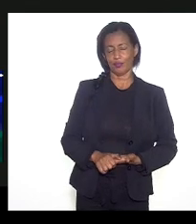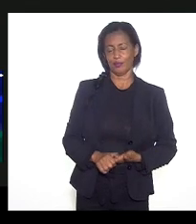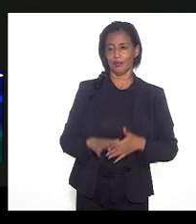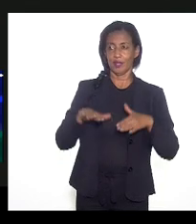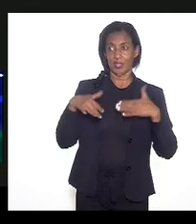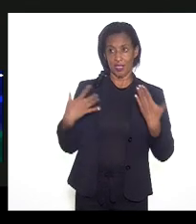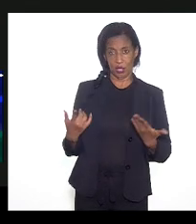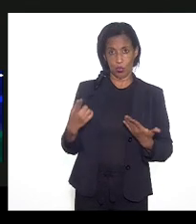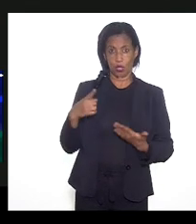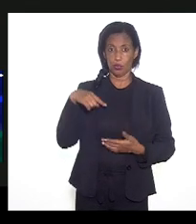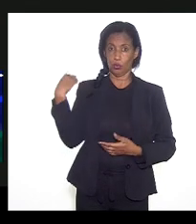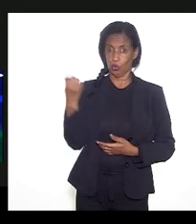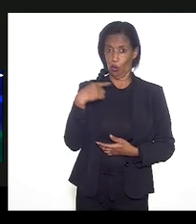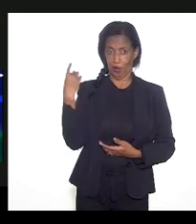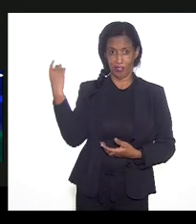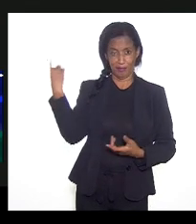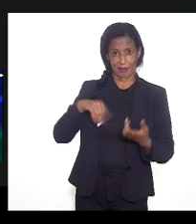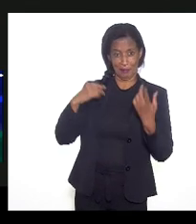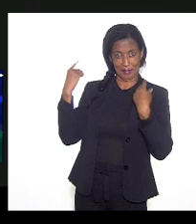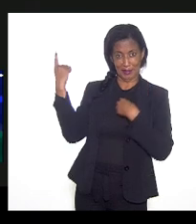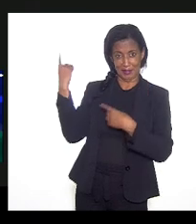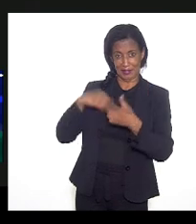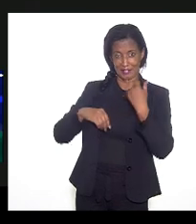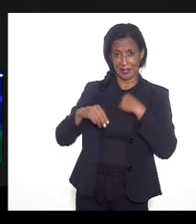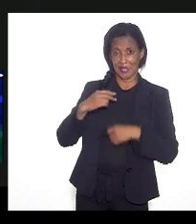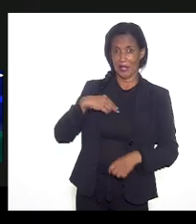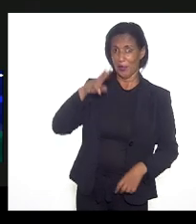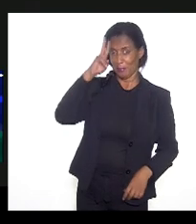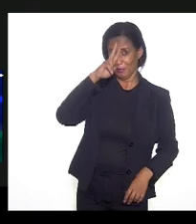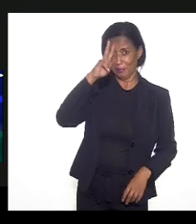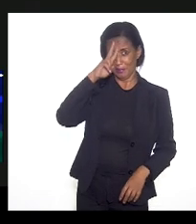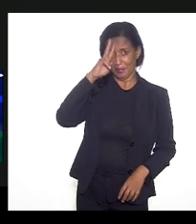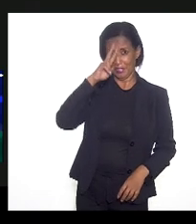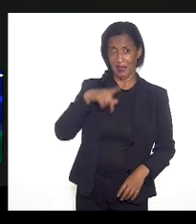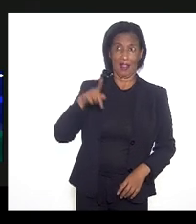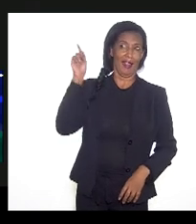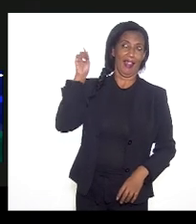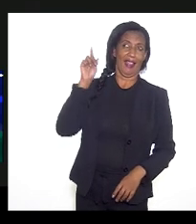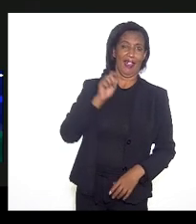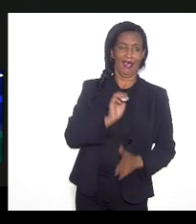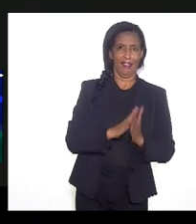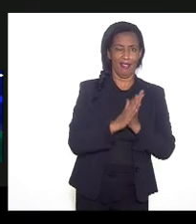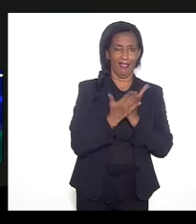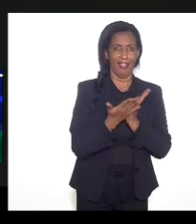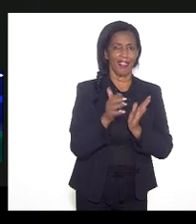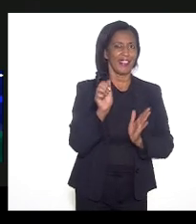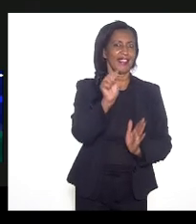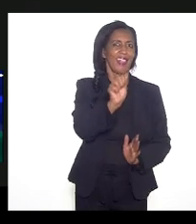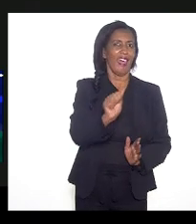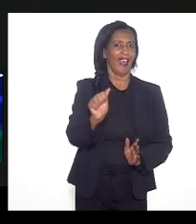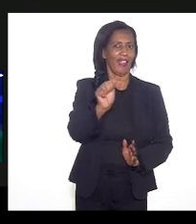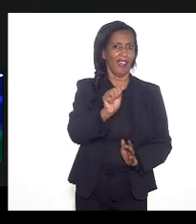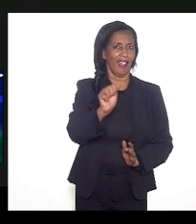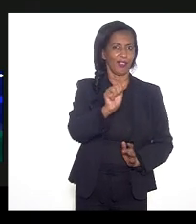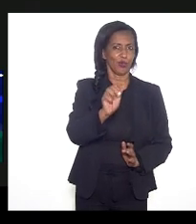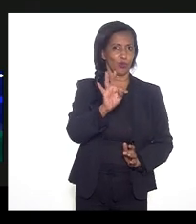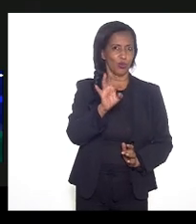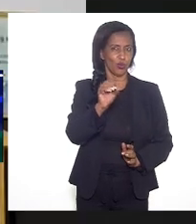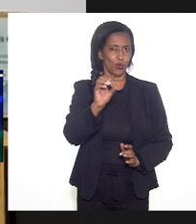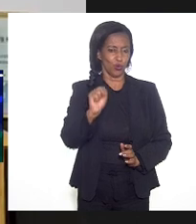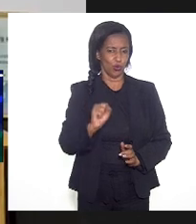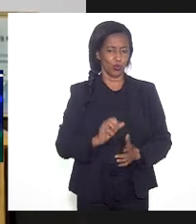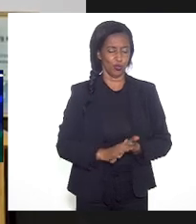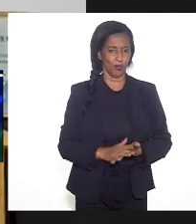enquanto nós apanhávamos, eu me lembrava lá de Atos dos Apóstolos, né? Porque falaram que, falaram aí